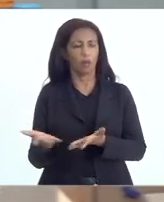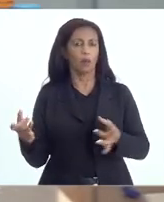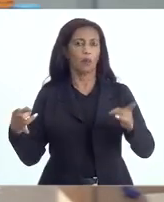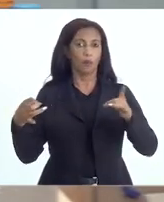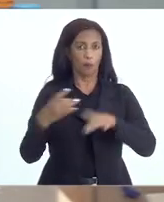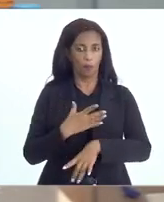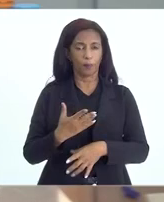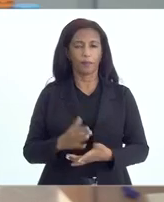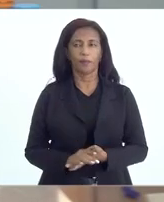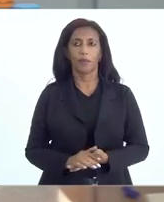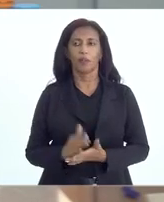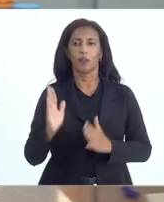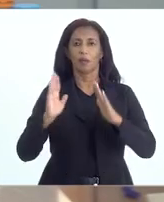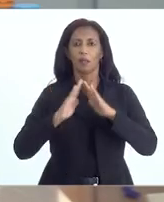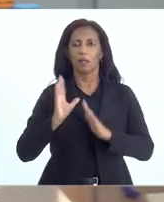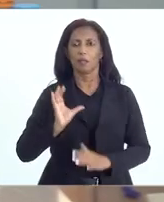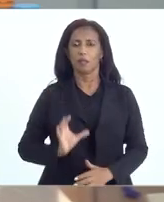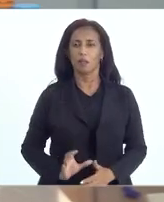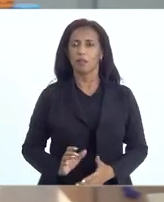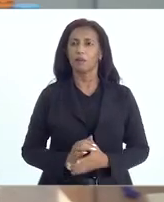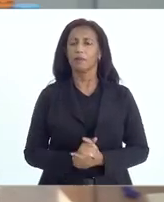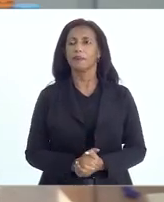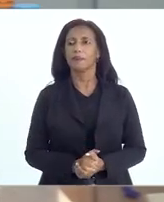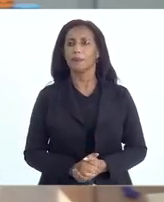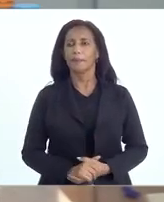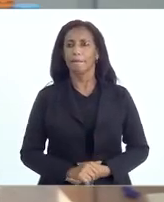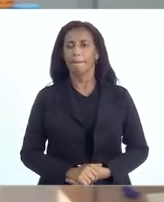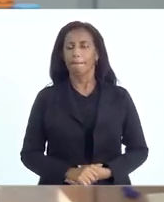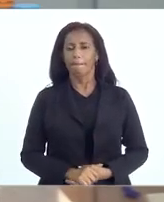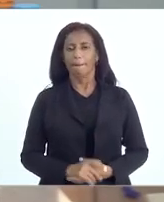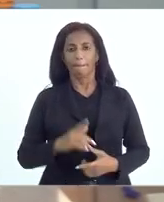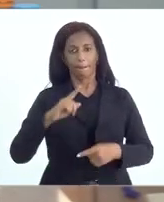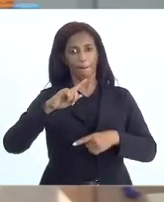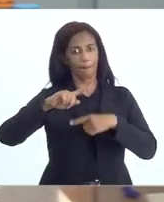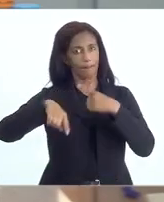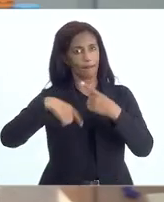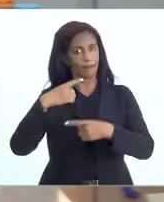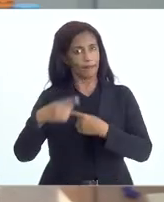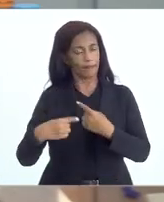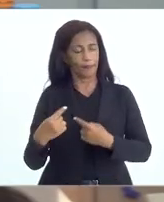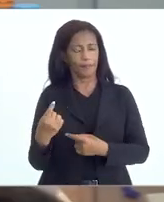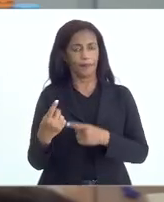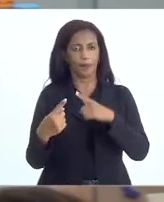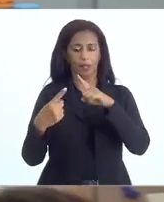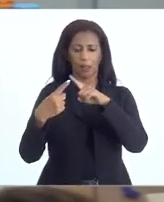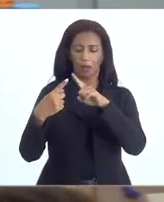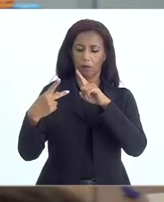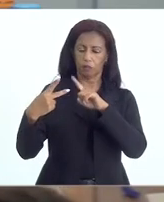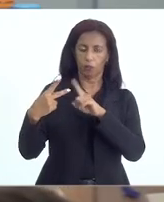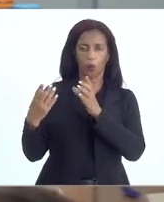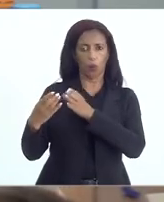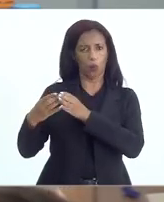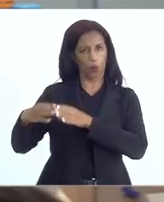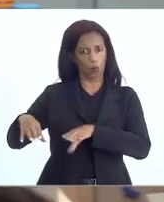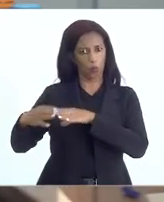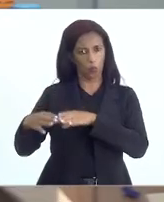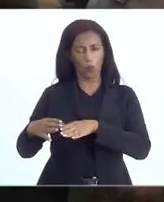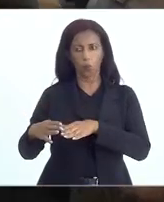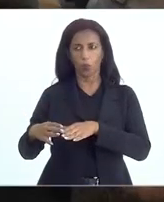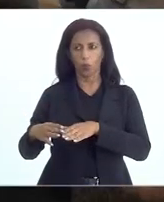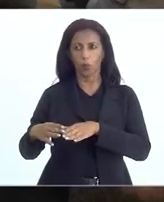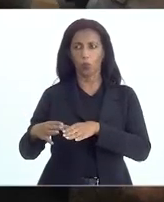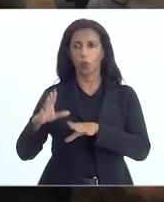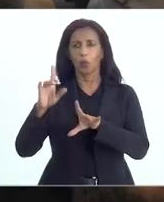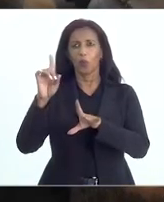do Corpo de Bombeiros e da casa civil é Depois desses desses nesses dois concursos o Flamengo do